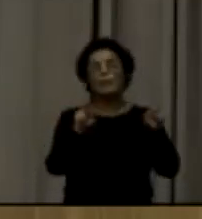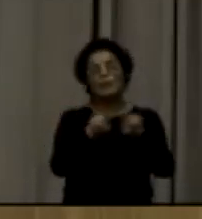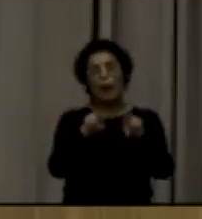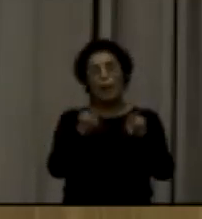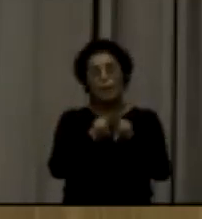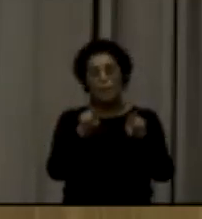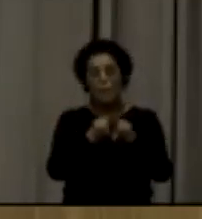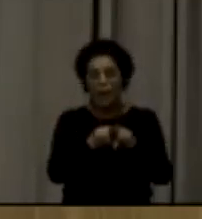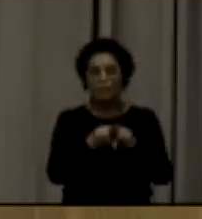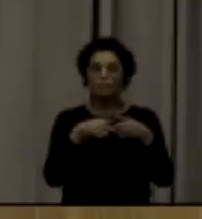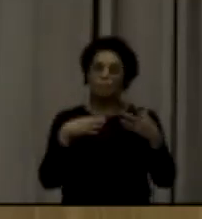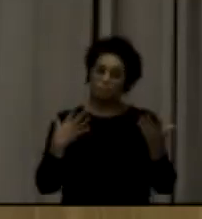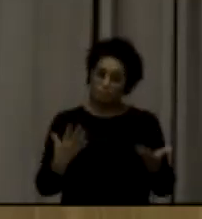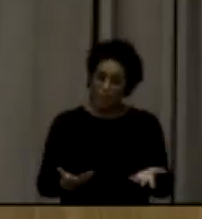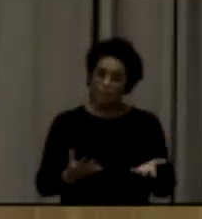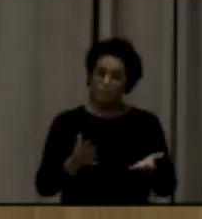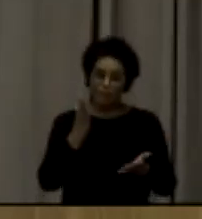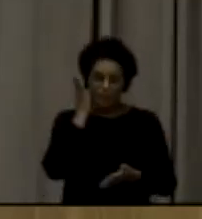vocês sabem, né?